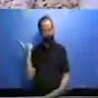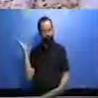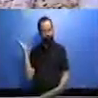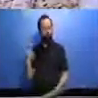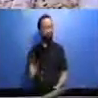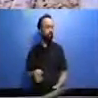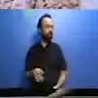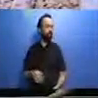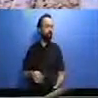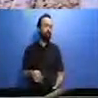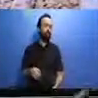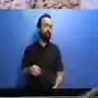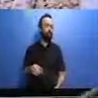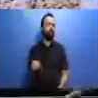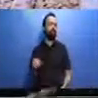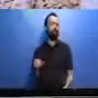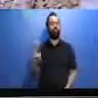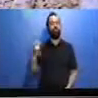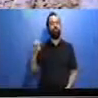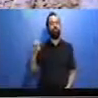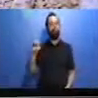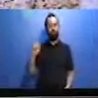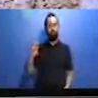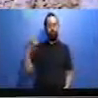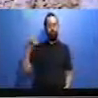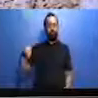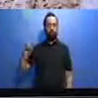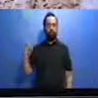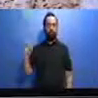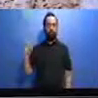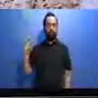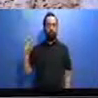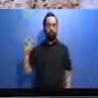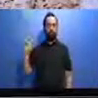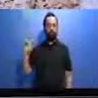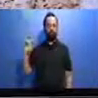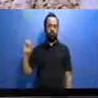Um outro grupo de animais, vermes também, os anelídeos.